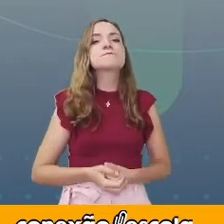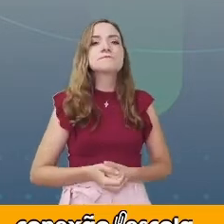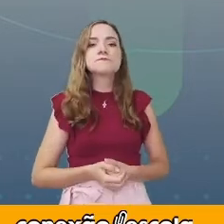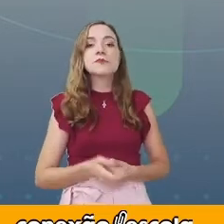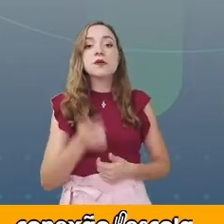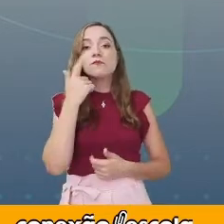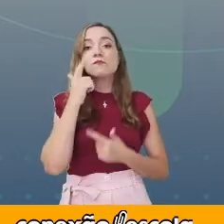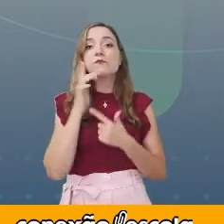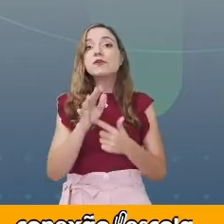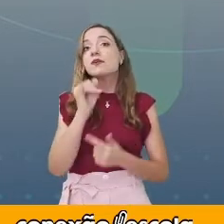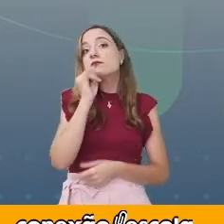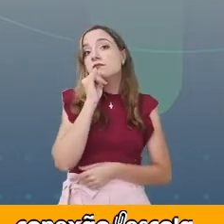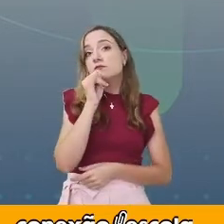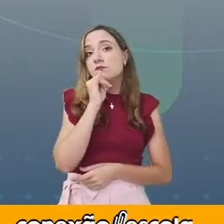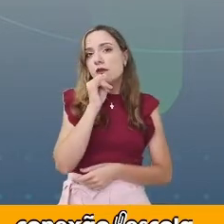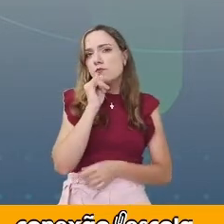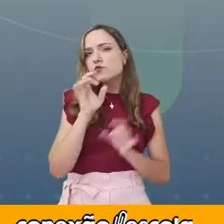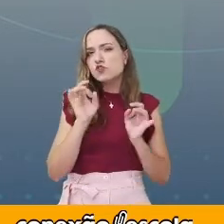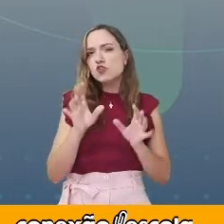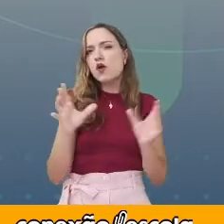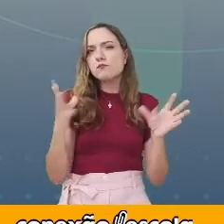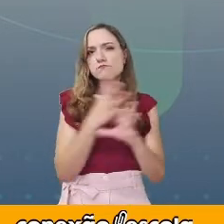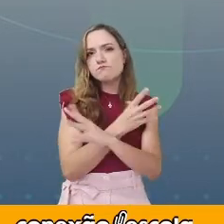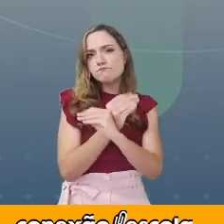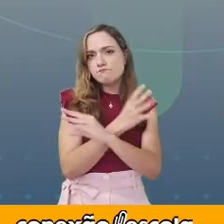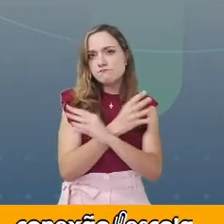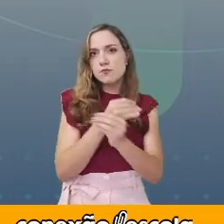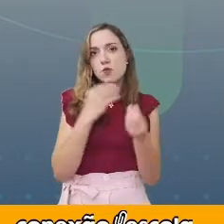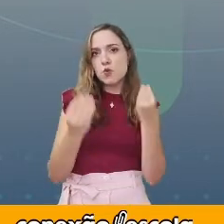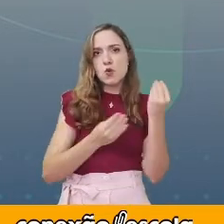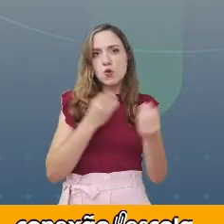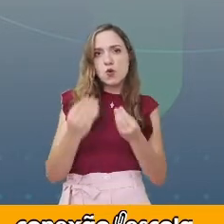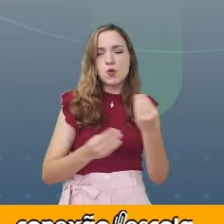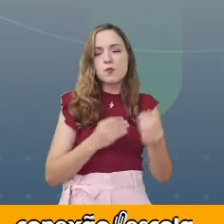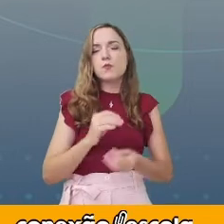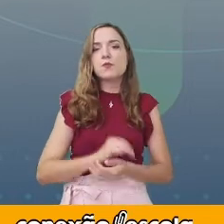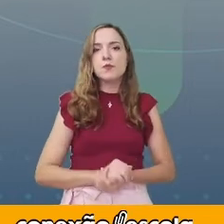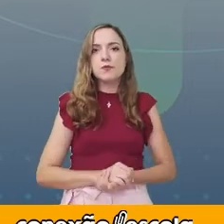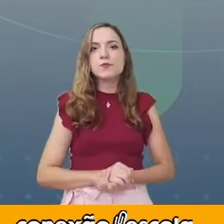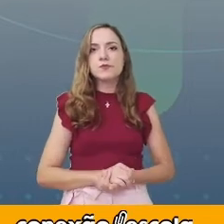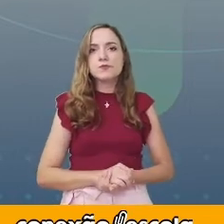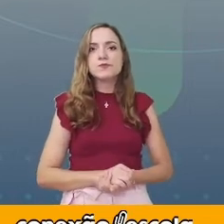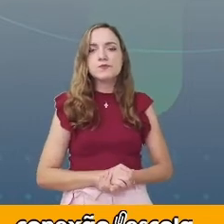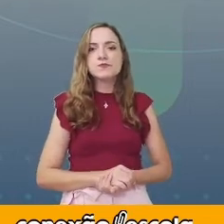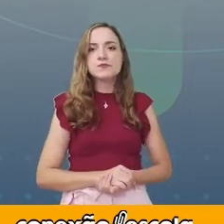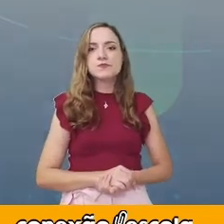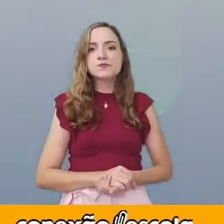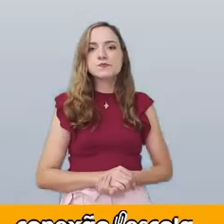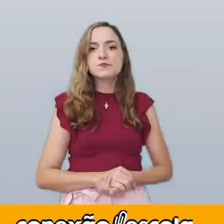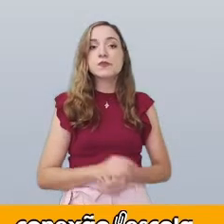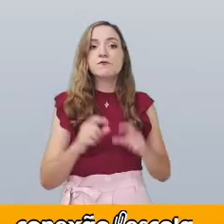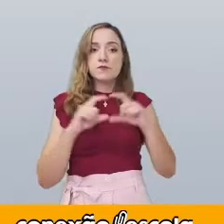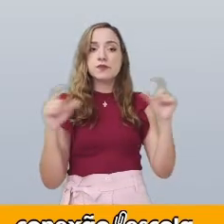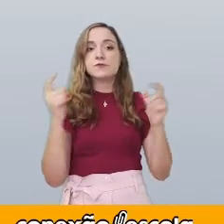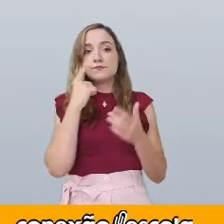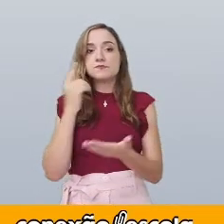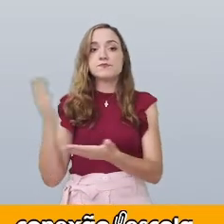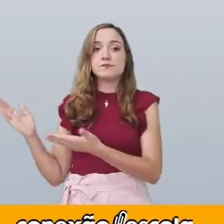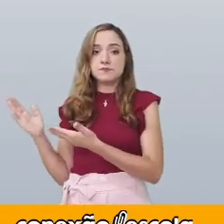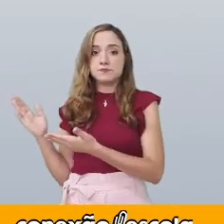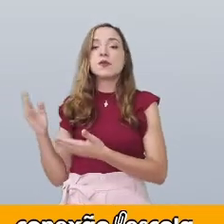um exemplo utilizando uma conjunção. Bem, a política e